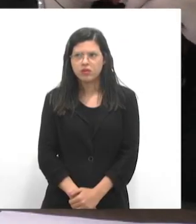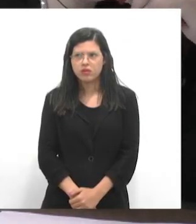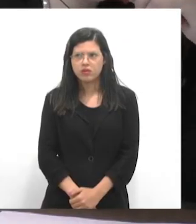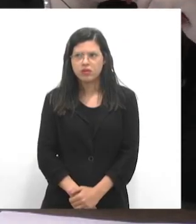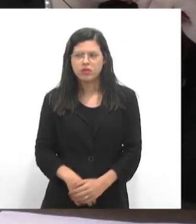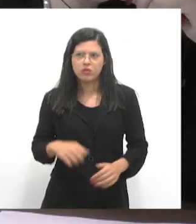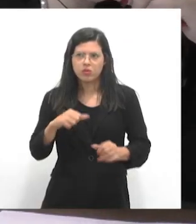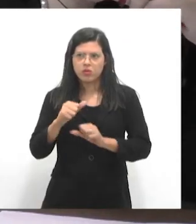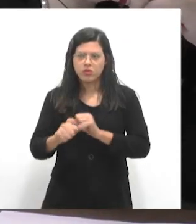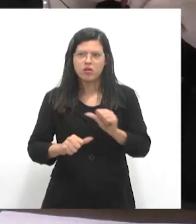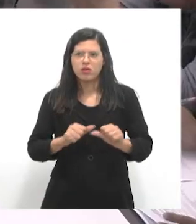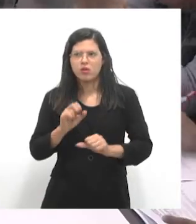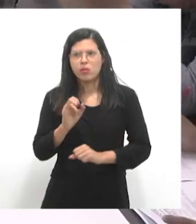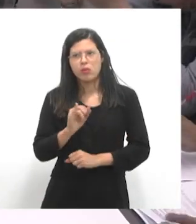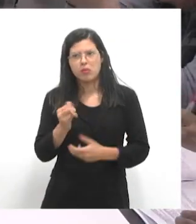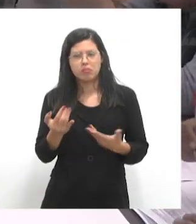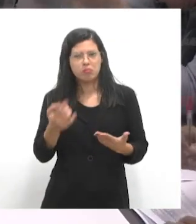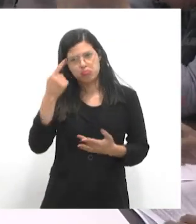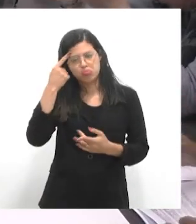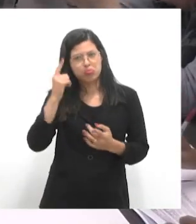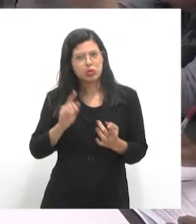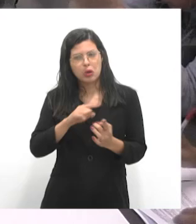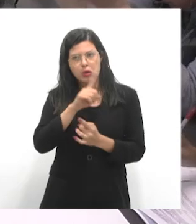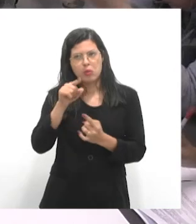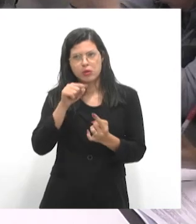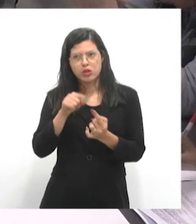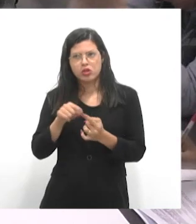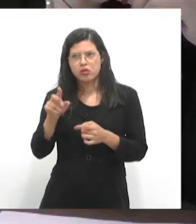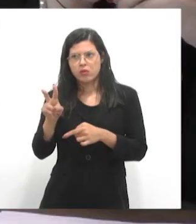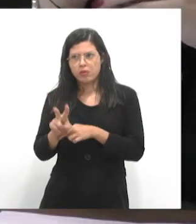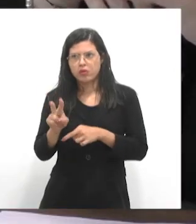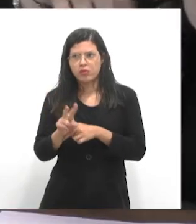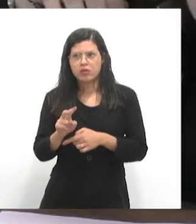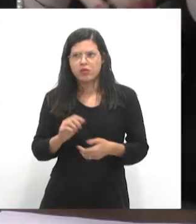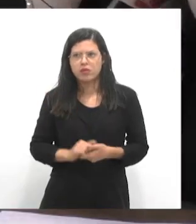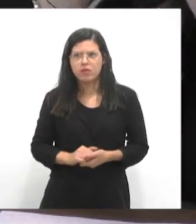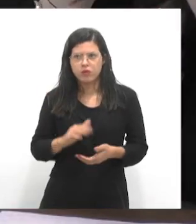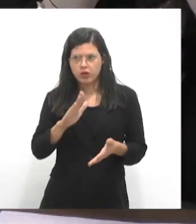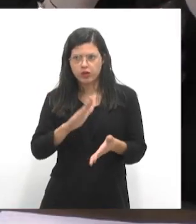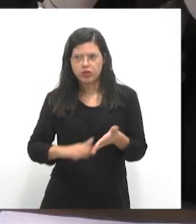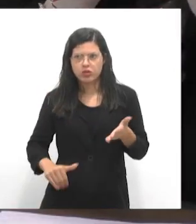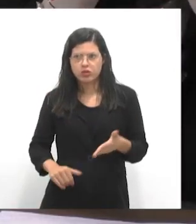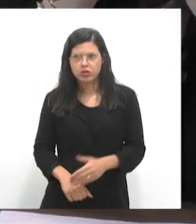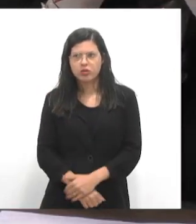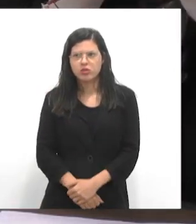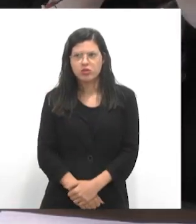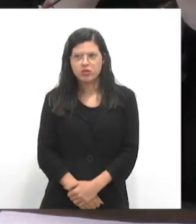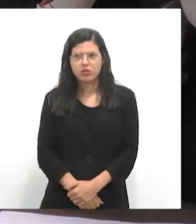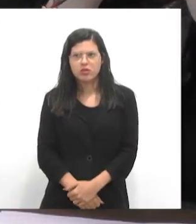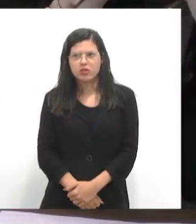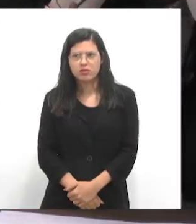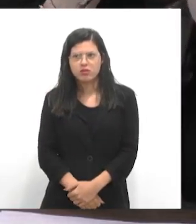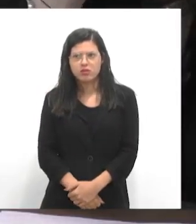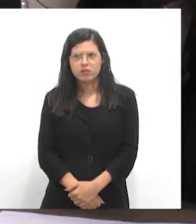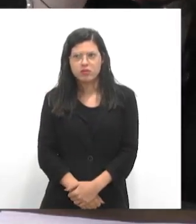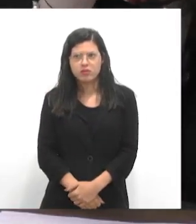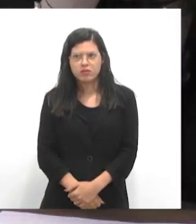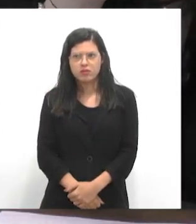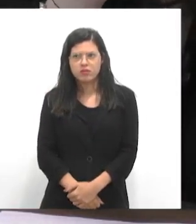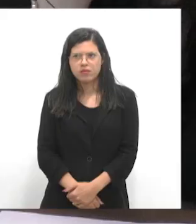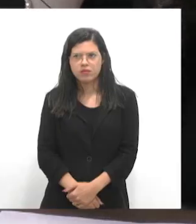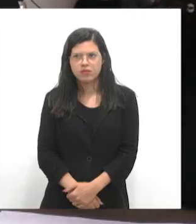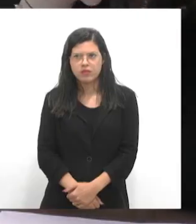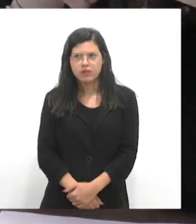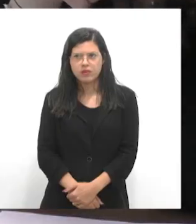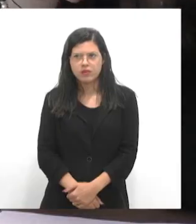imaterial. Eu não sei se o intuito da autora é realmente proteger. Não, eu vou retirar. É que eu não vejo também nada de anormal, também. não. Pode ser?